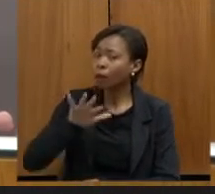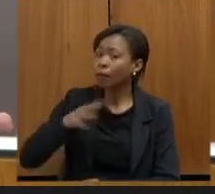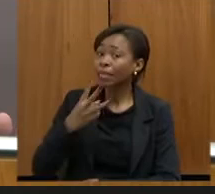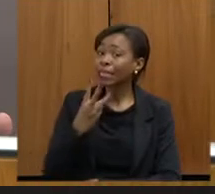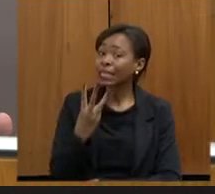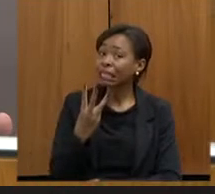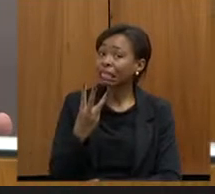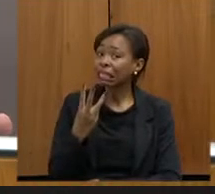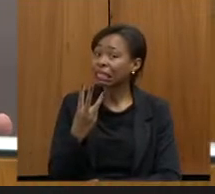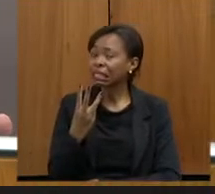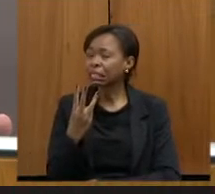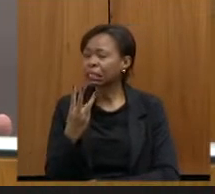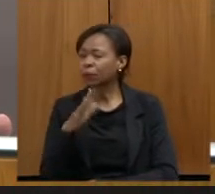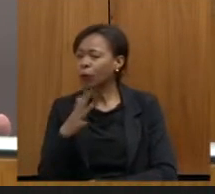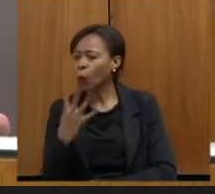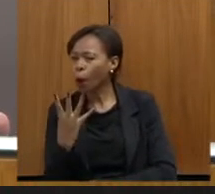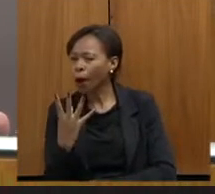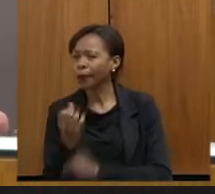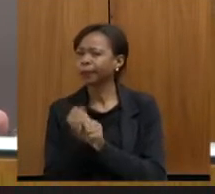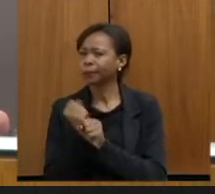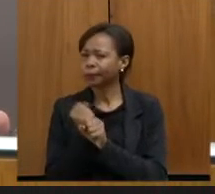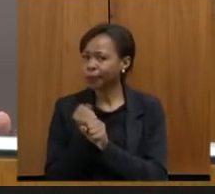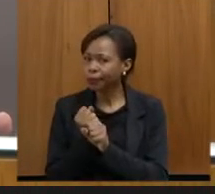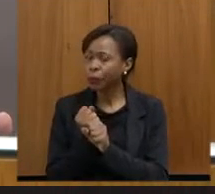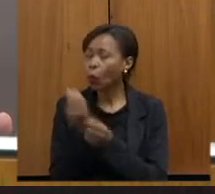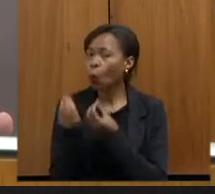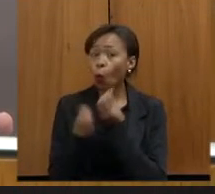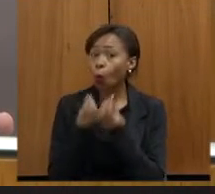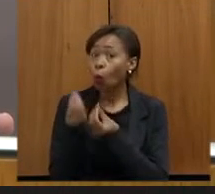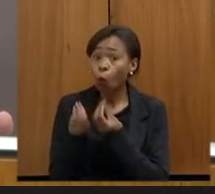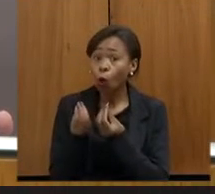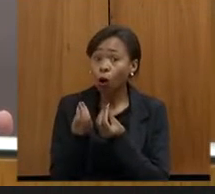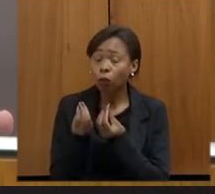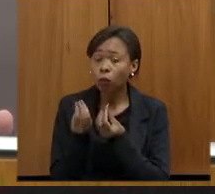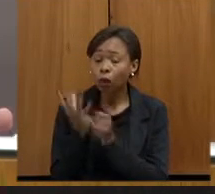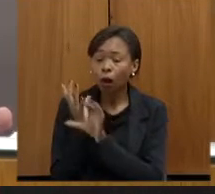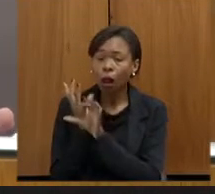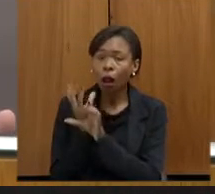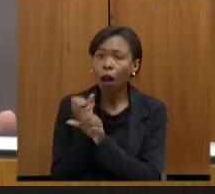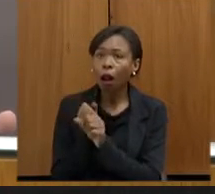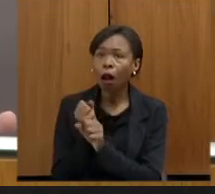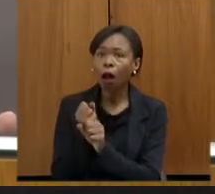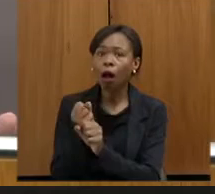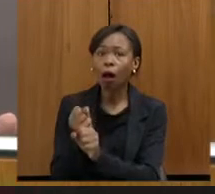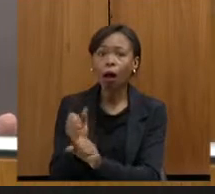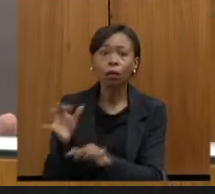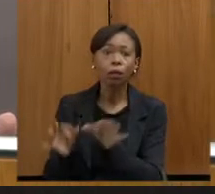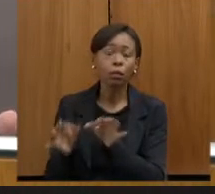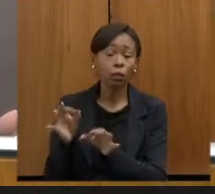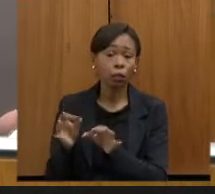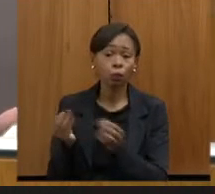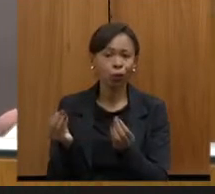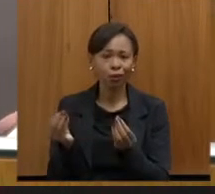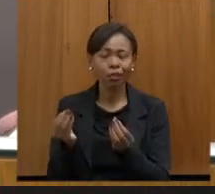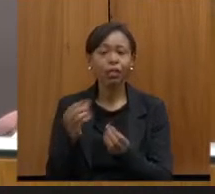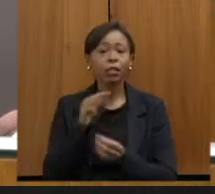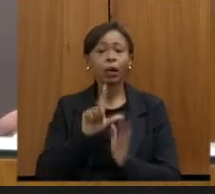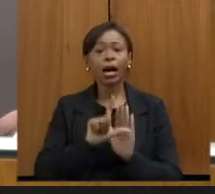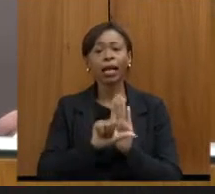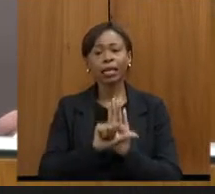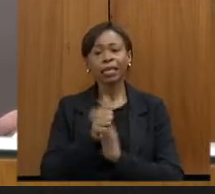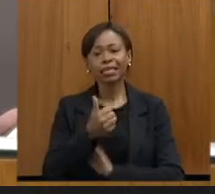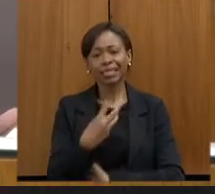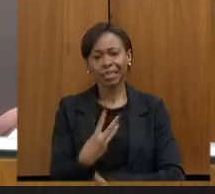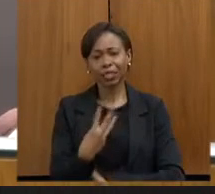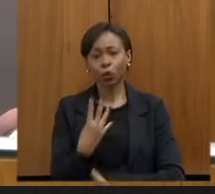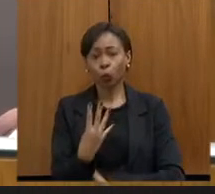de três a quatro anos? Como é que isso pode ser arrastado no Judiciário assim? Então, muito sabiamente, a Lei 13.465